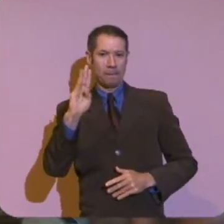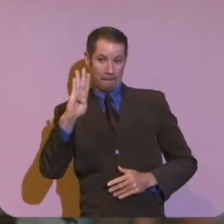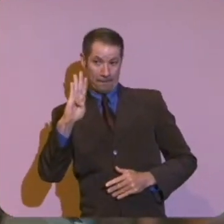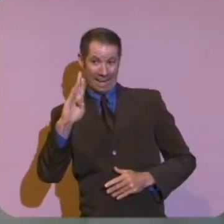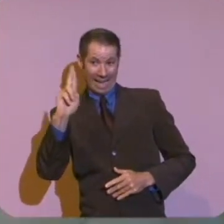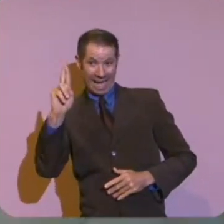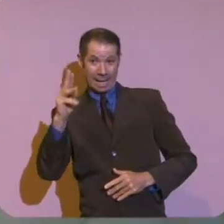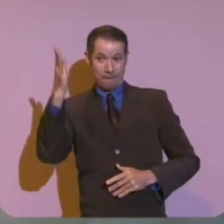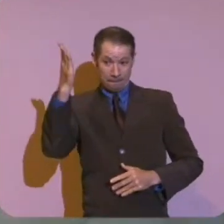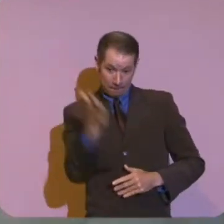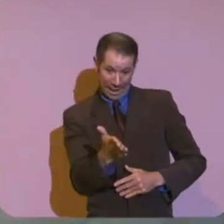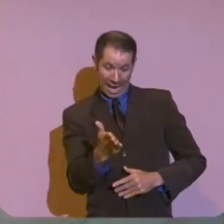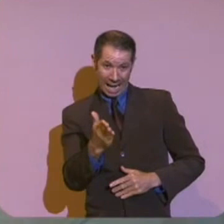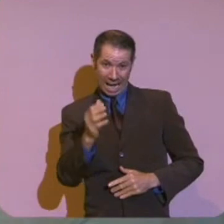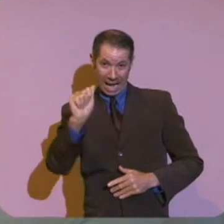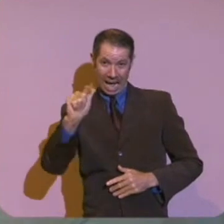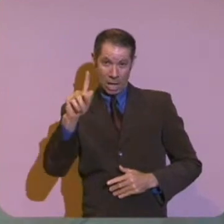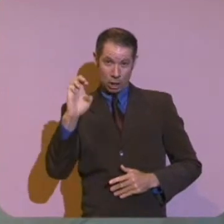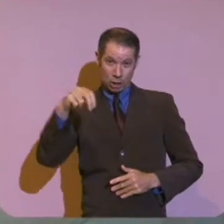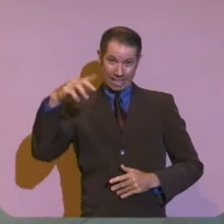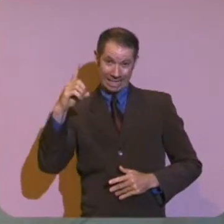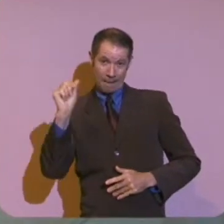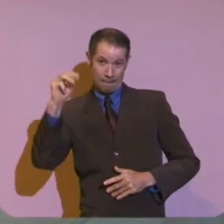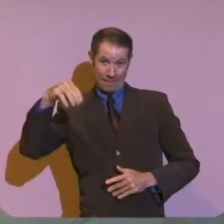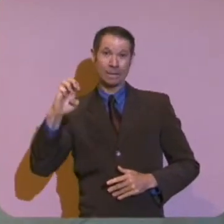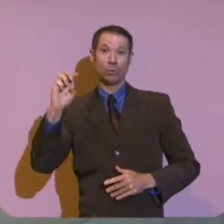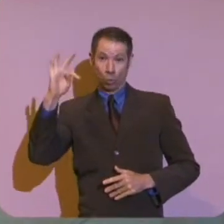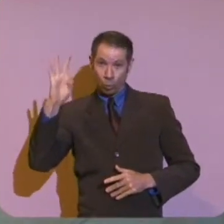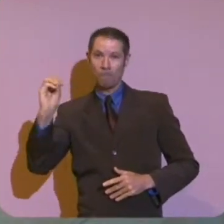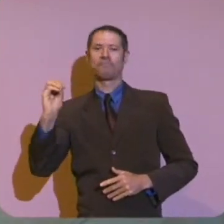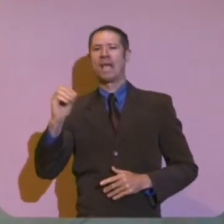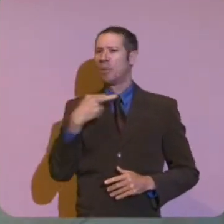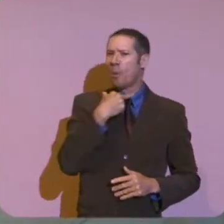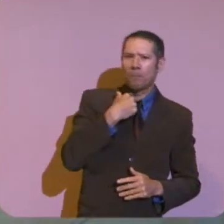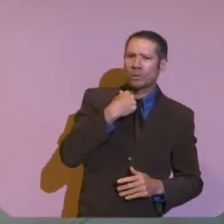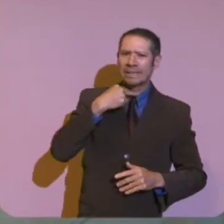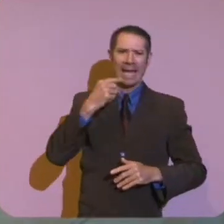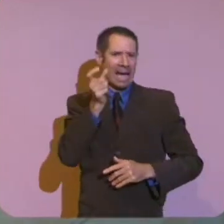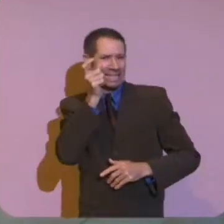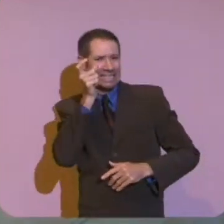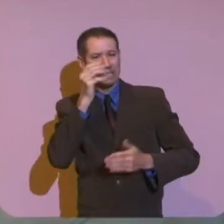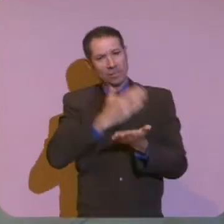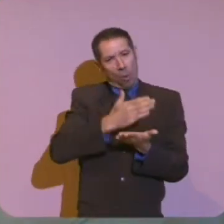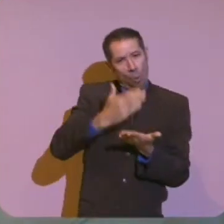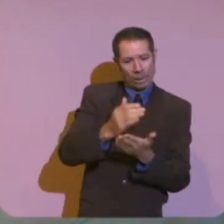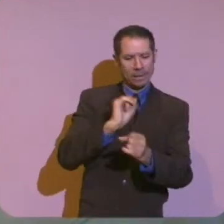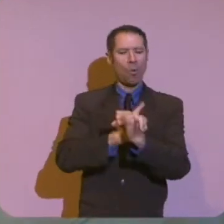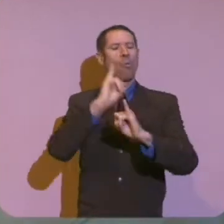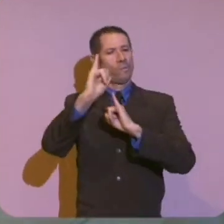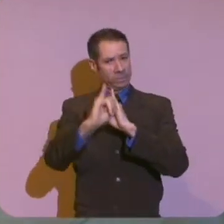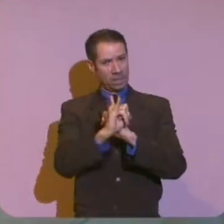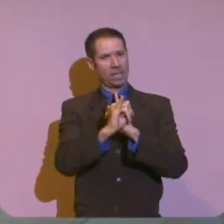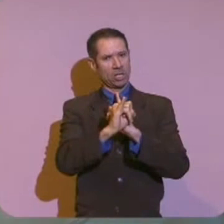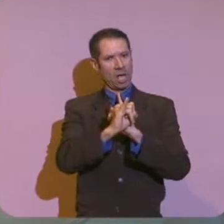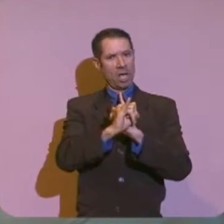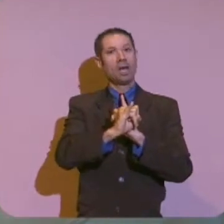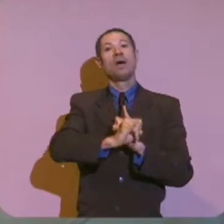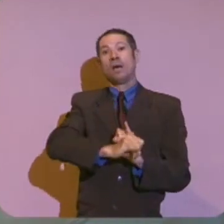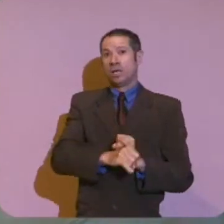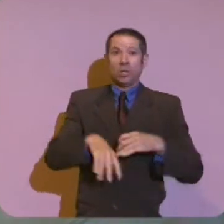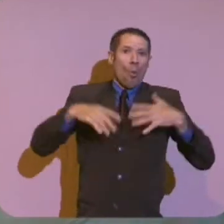pibcuritiba.org.br/agendamento, porque vale a pena você participar dos cultos. Se você não puder, assista online, tá? Vai